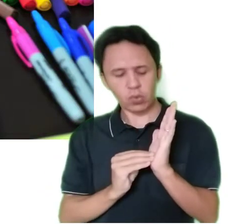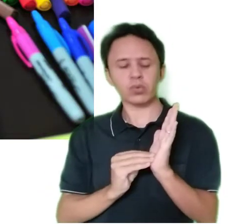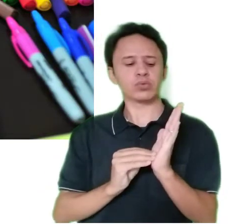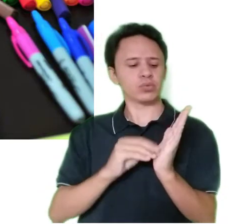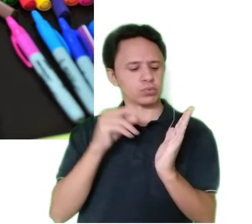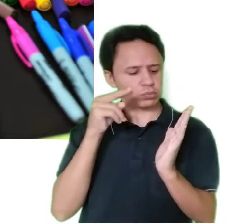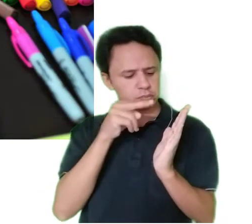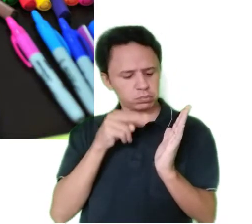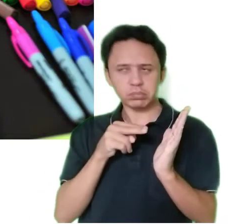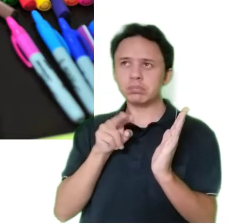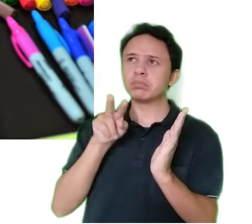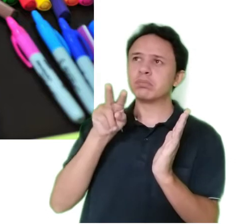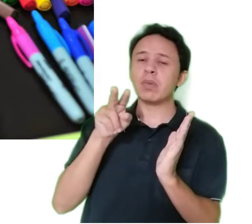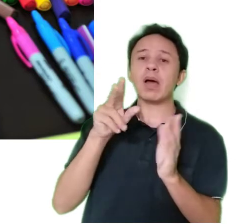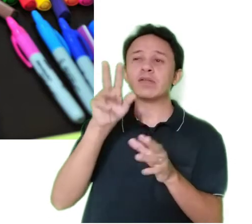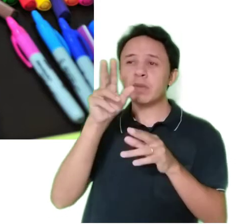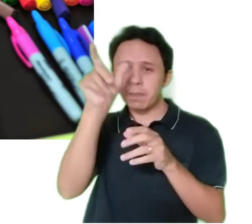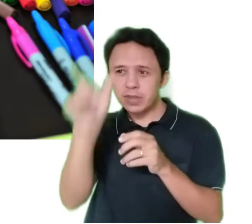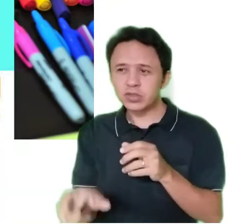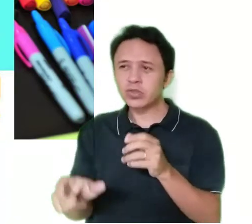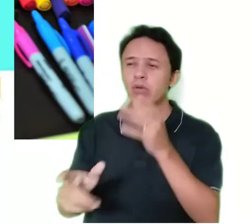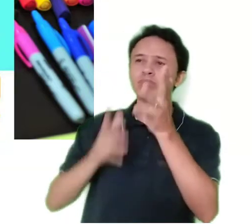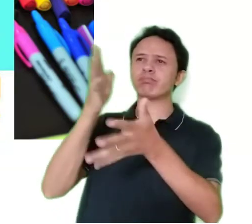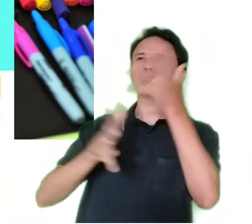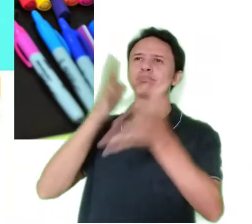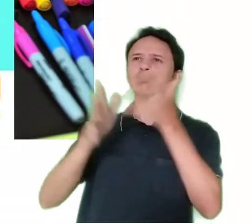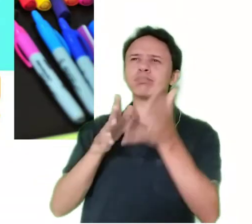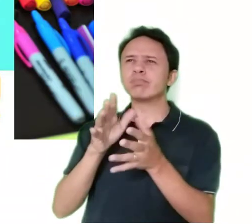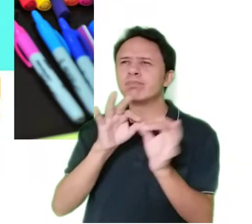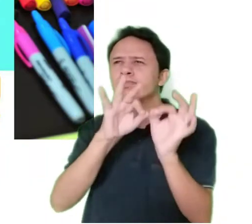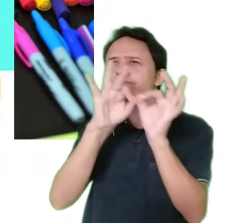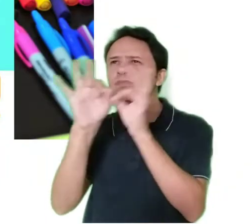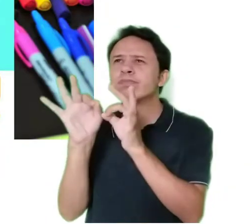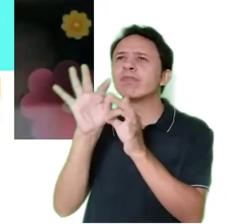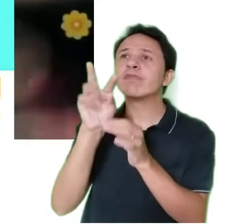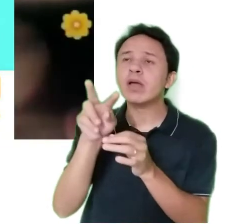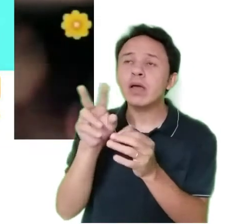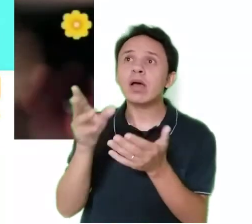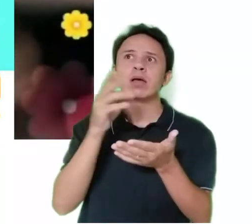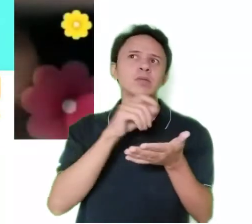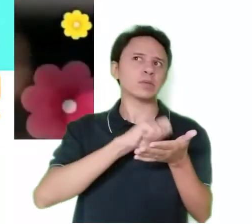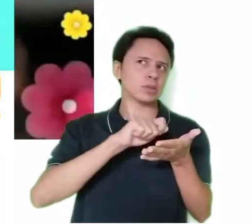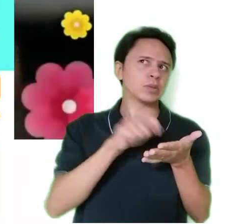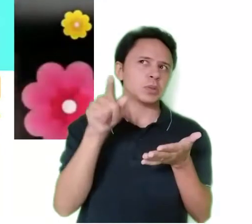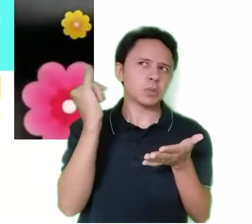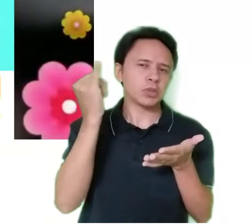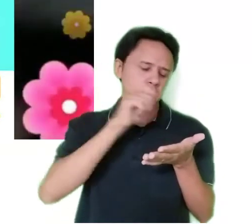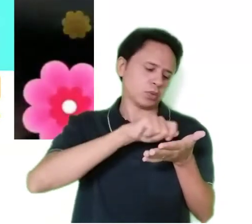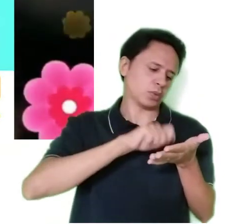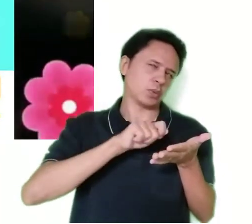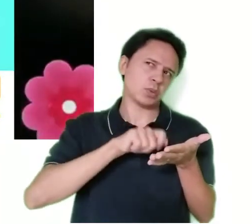na exposição oral, ou seja, na explicação do professor, é importante para poder